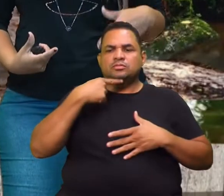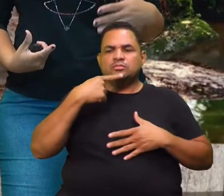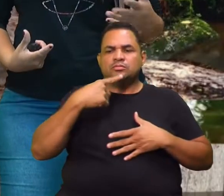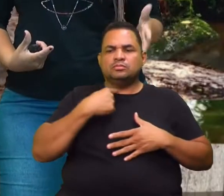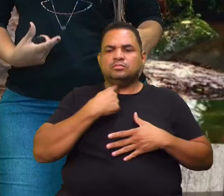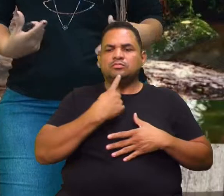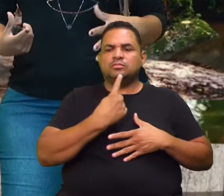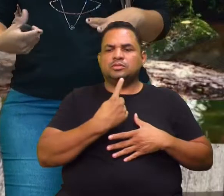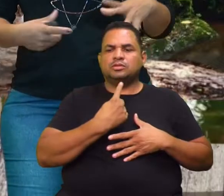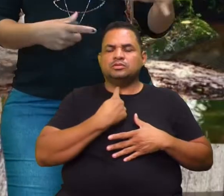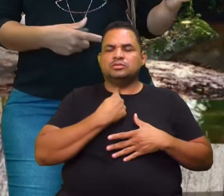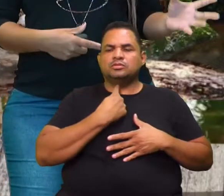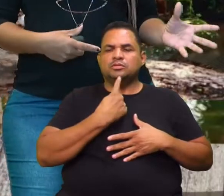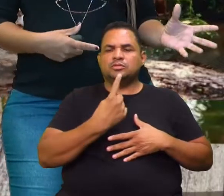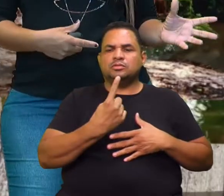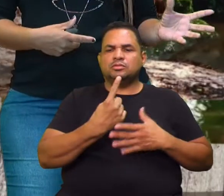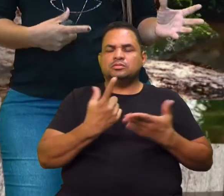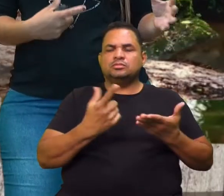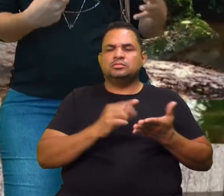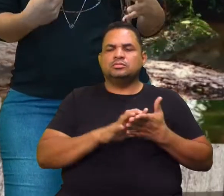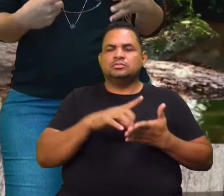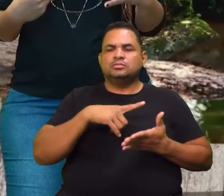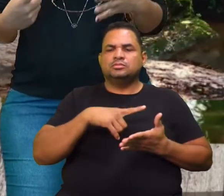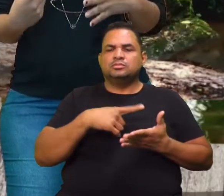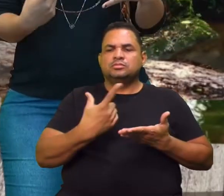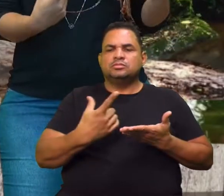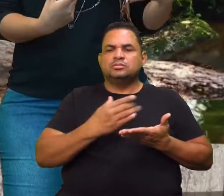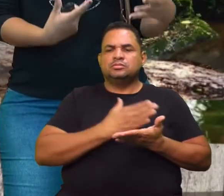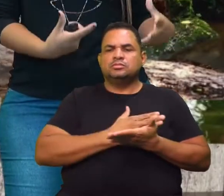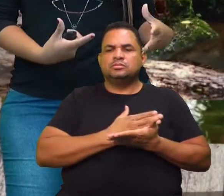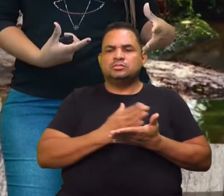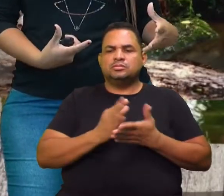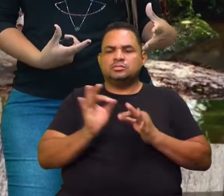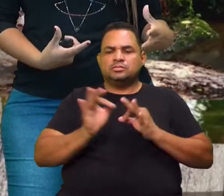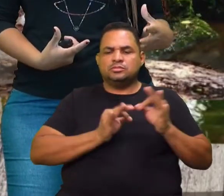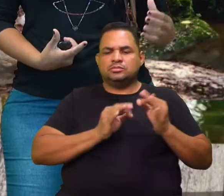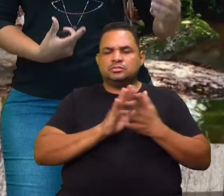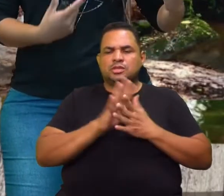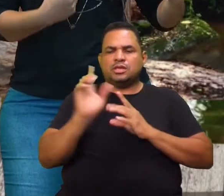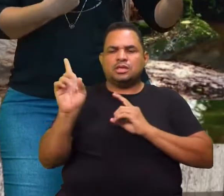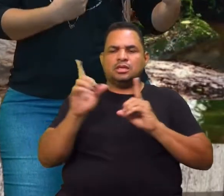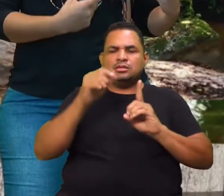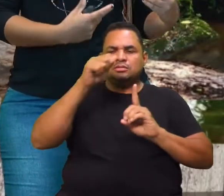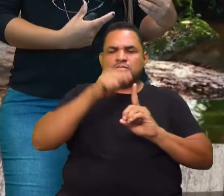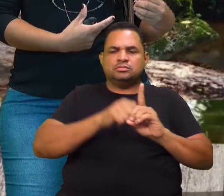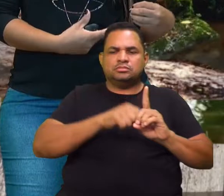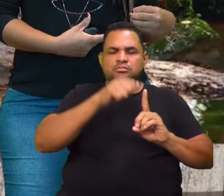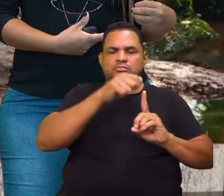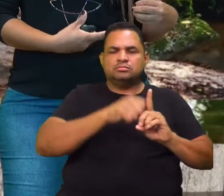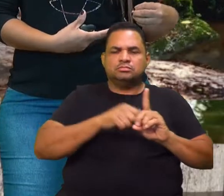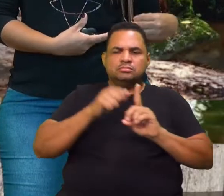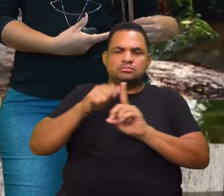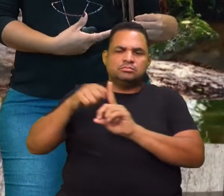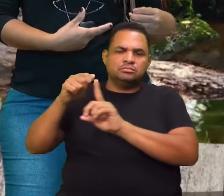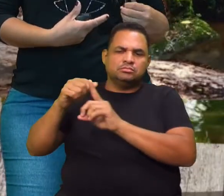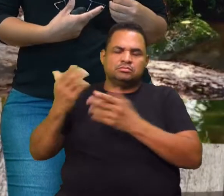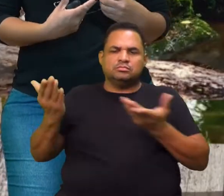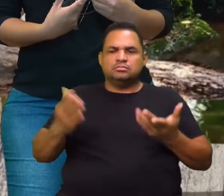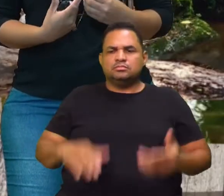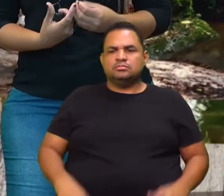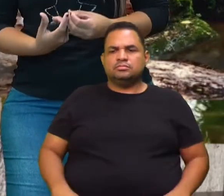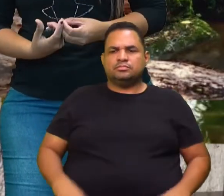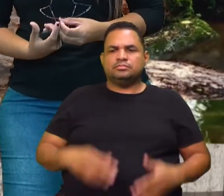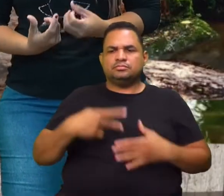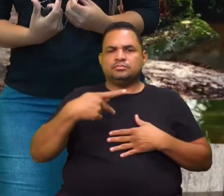ter os ovócitos secundários ali esperando, né, sendo preparados mensalmente, ficando se posicionando na tuba uterina